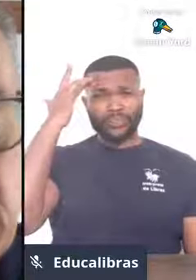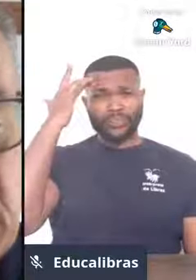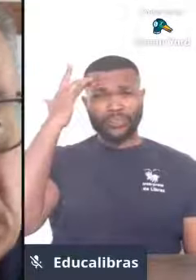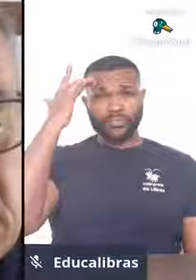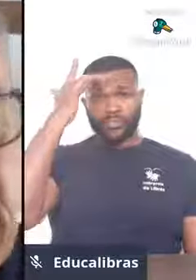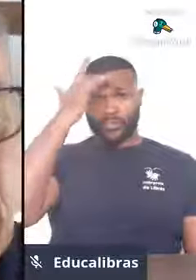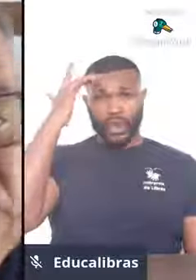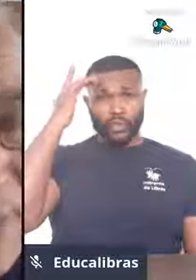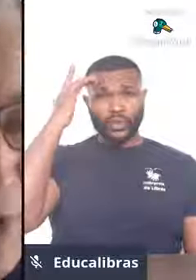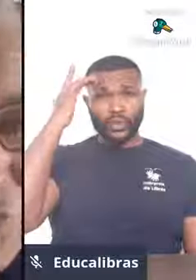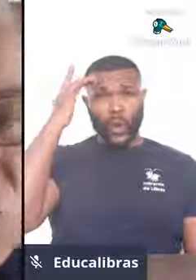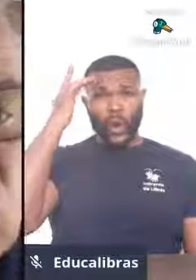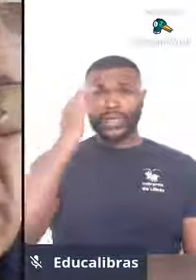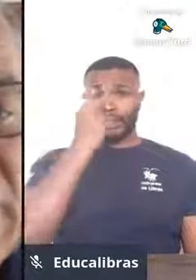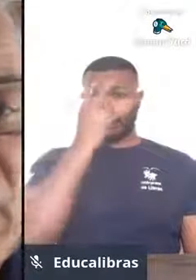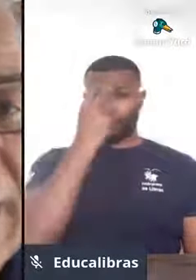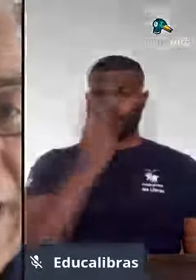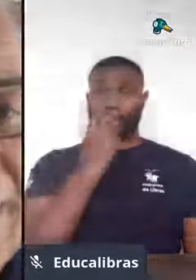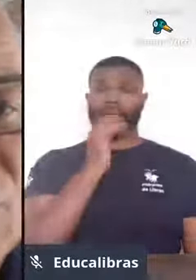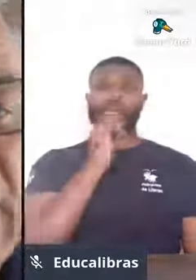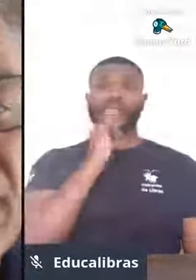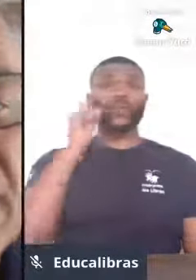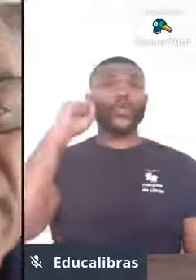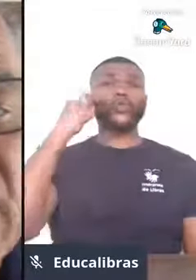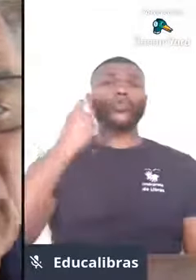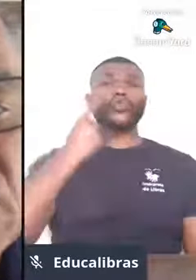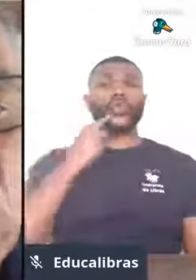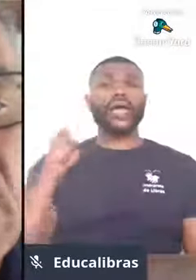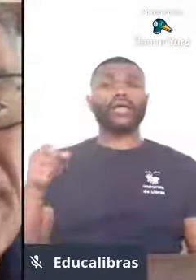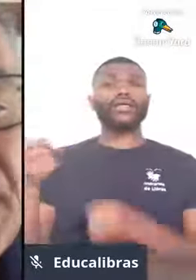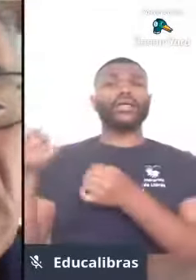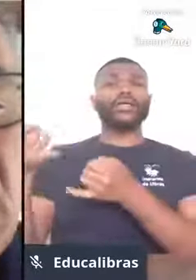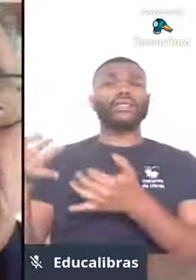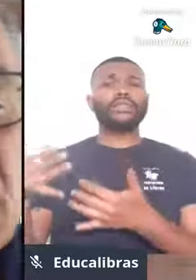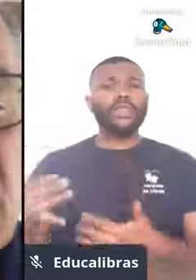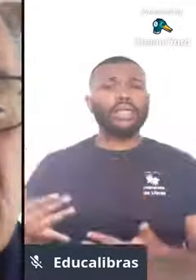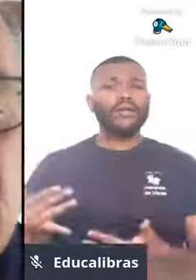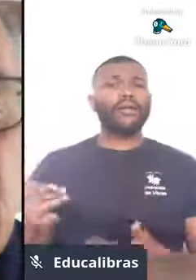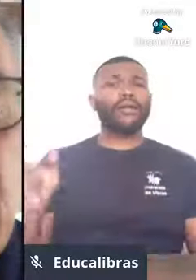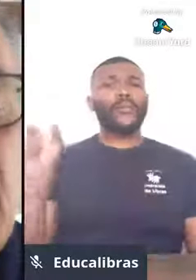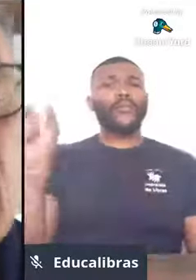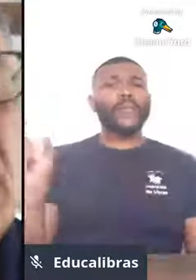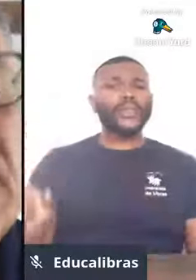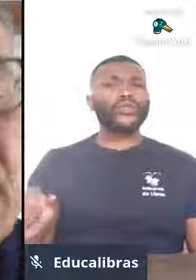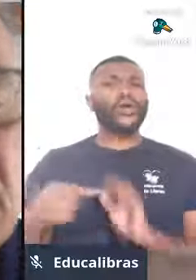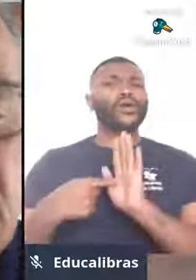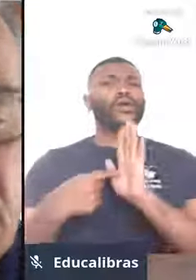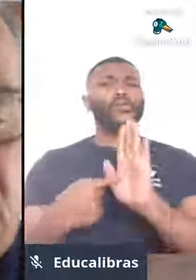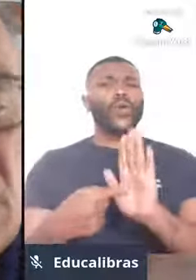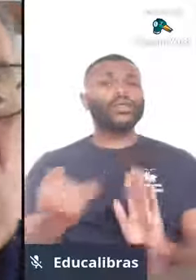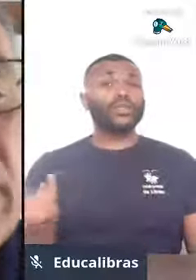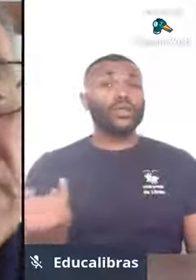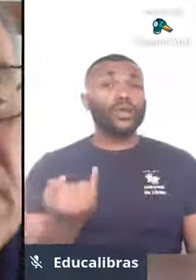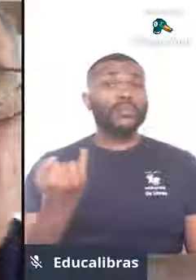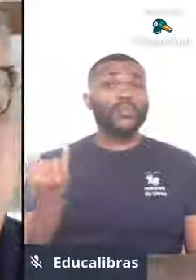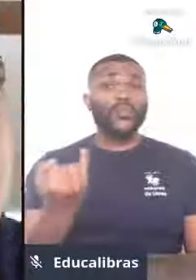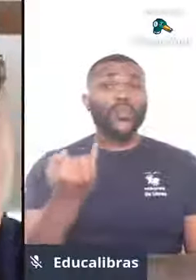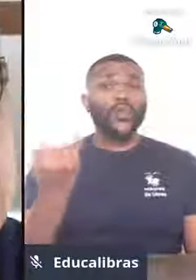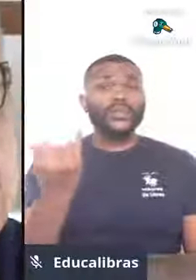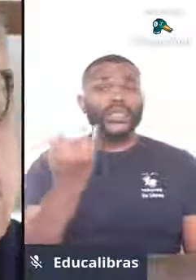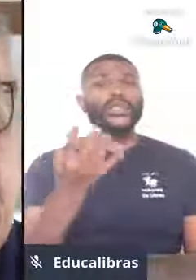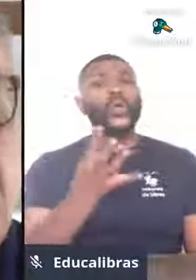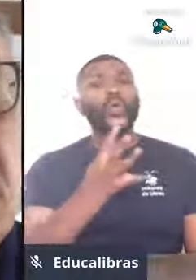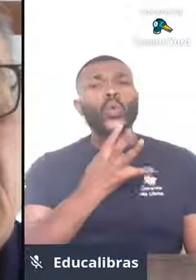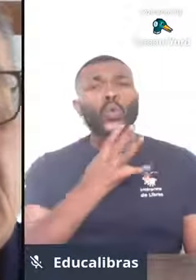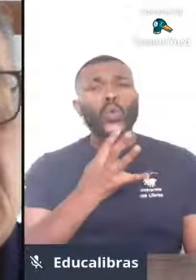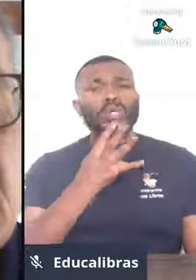pessoa cega, por exemplo, pessoa surda, ele dá um relato breve daquela pessoa e mostra a importância de se conhecer um pouco mais